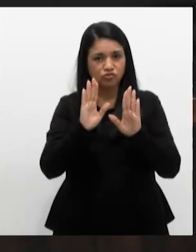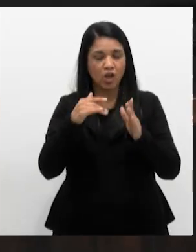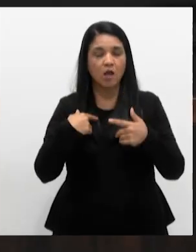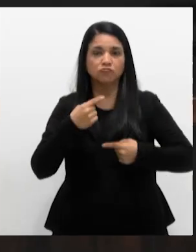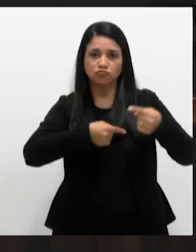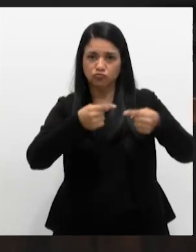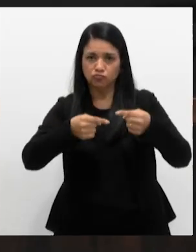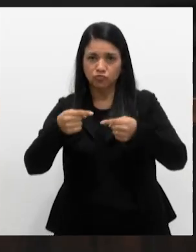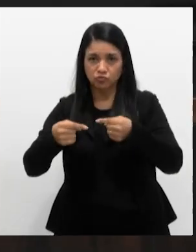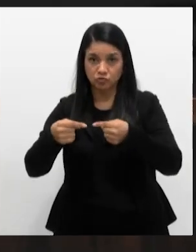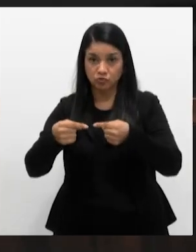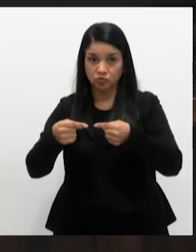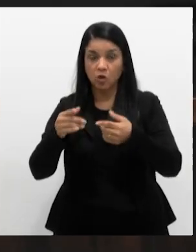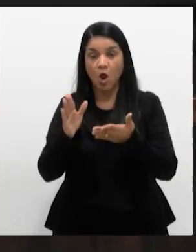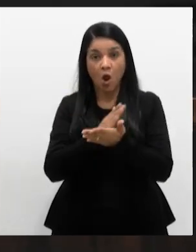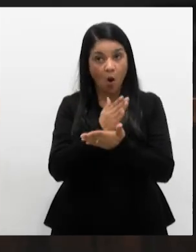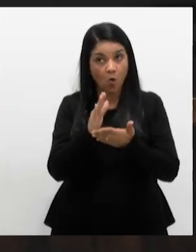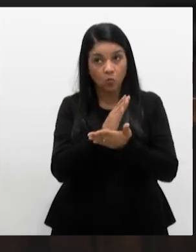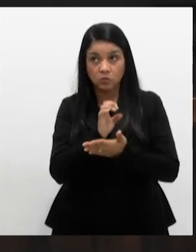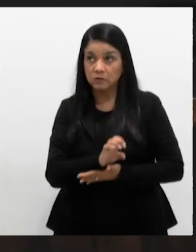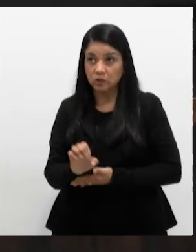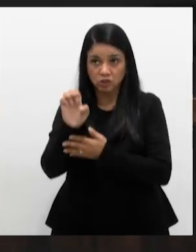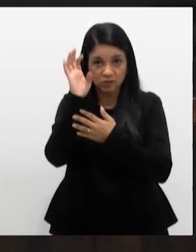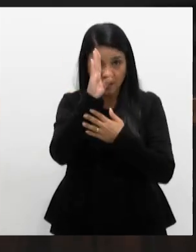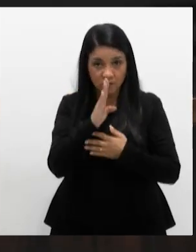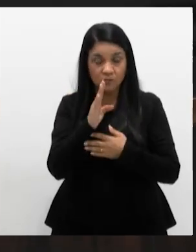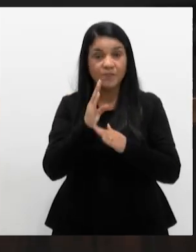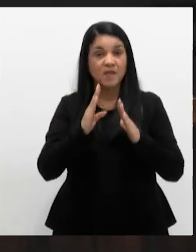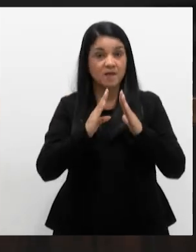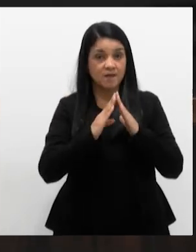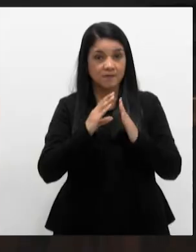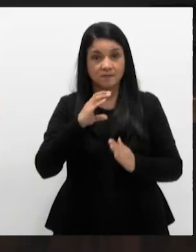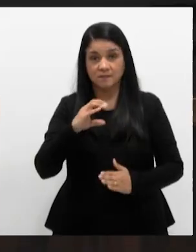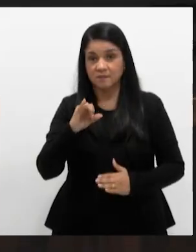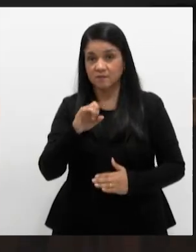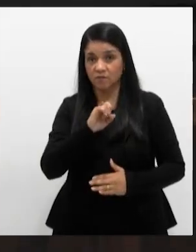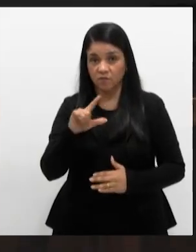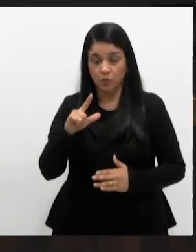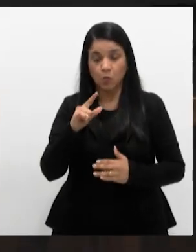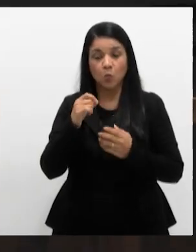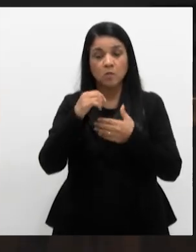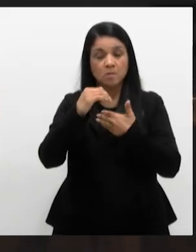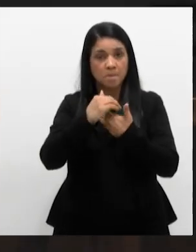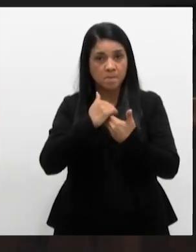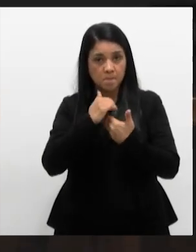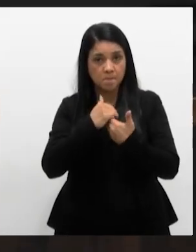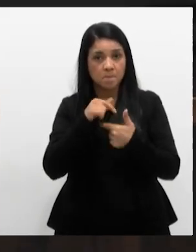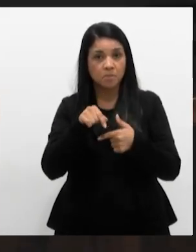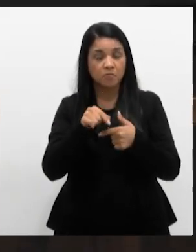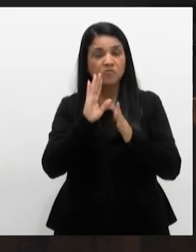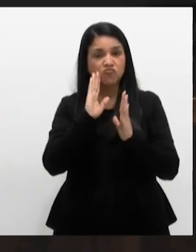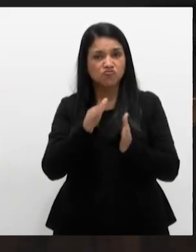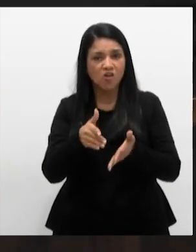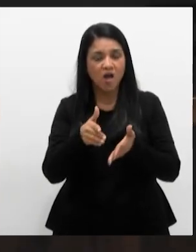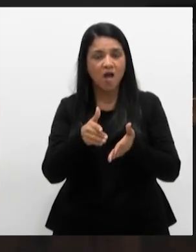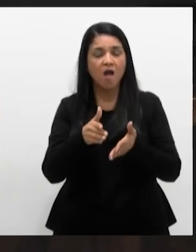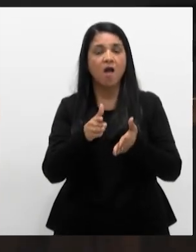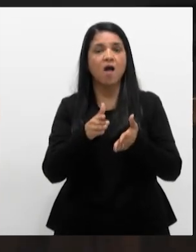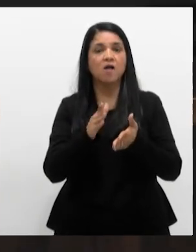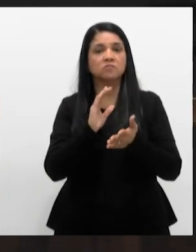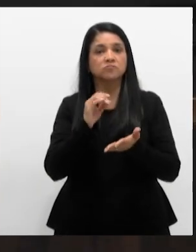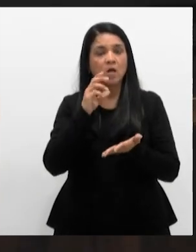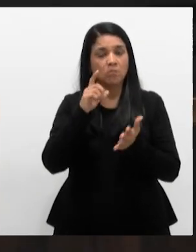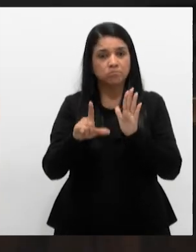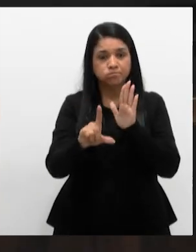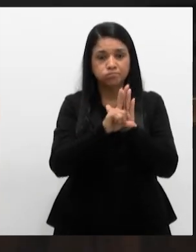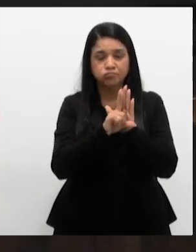alguns estados, e a Casa Civil nos passou que aquilo que está sedimentado e prevalecendo